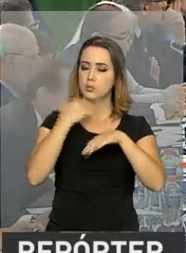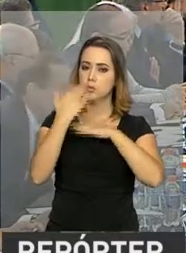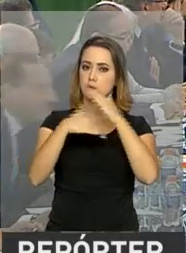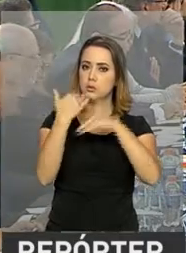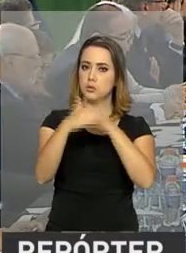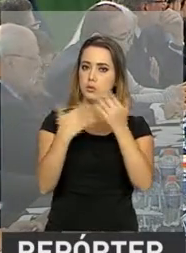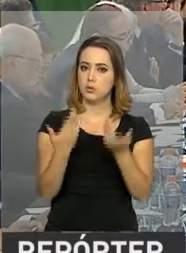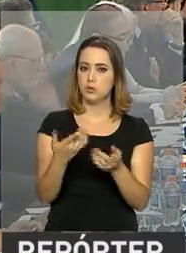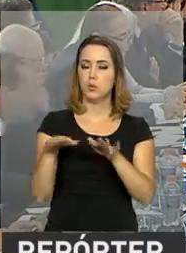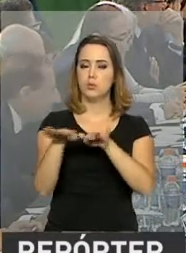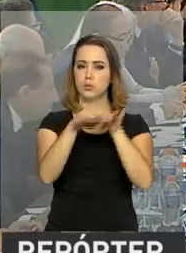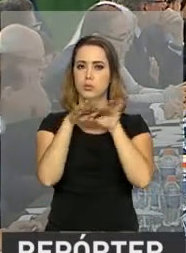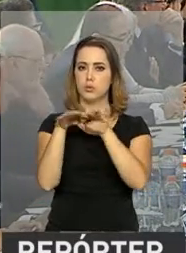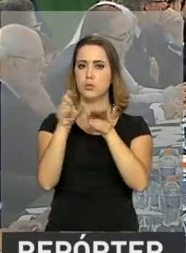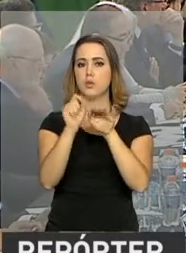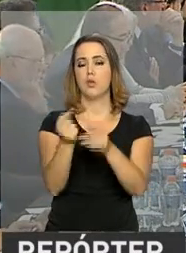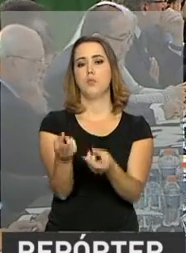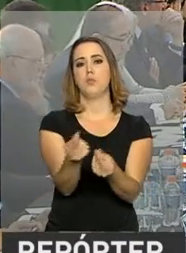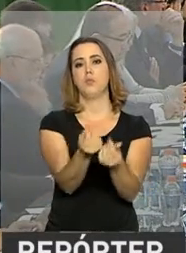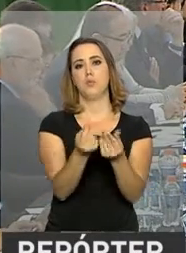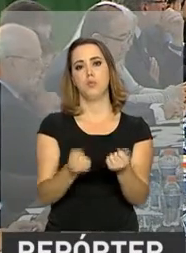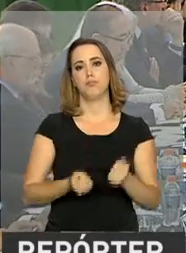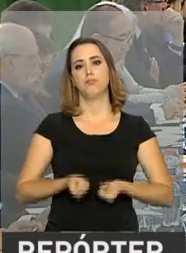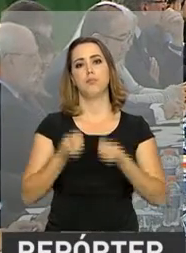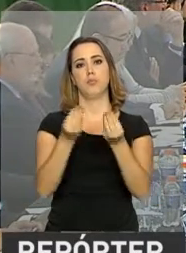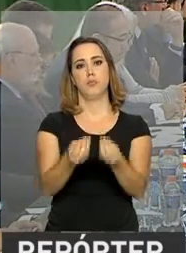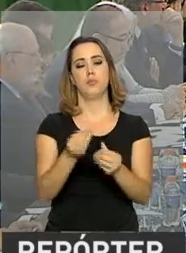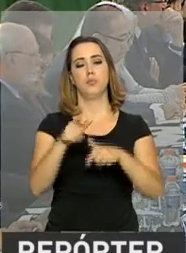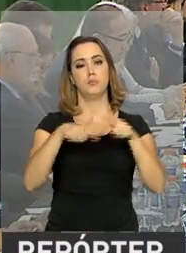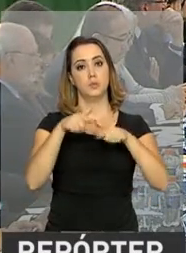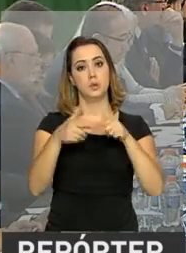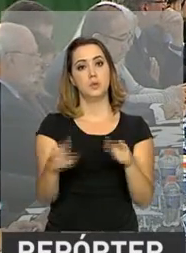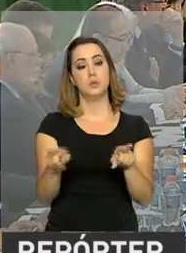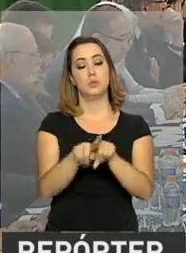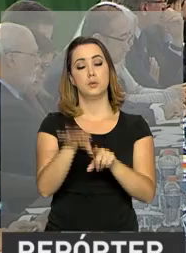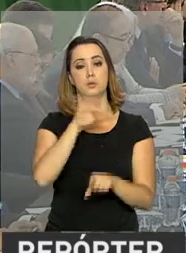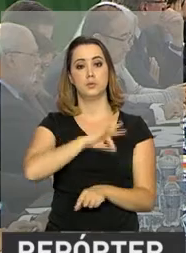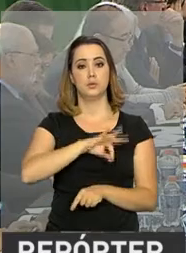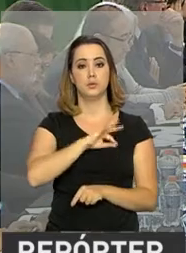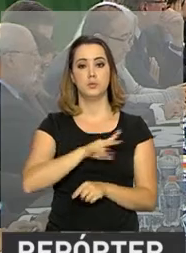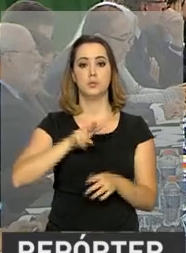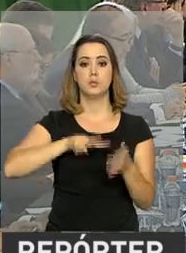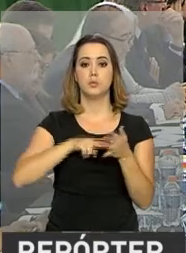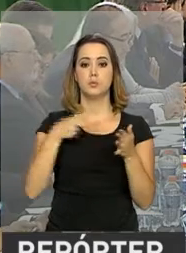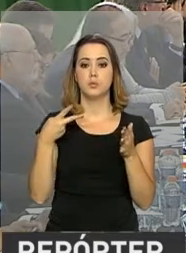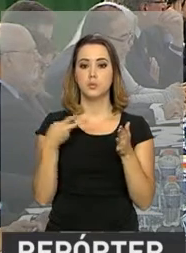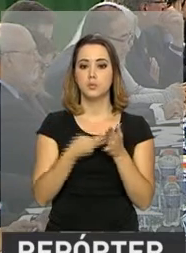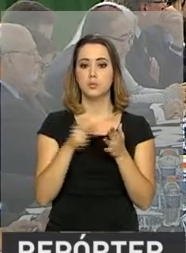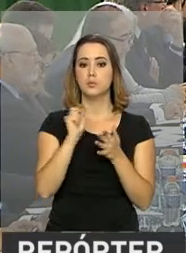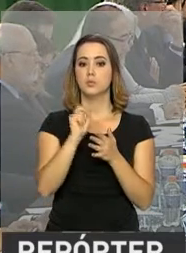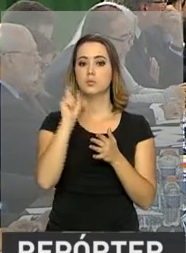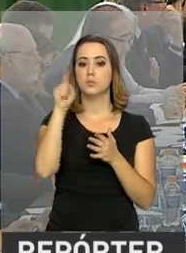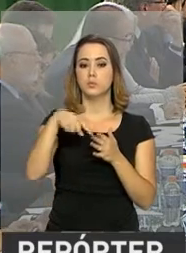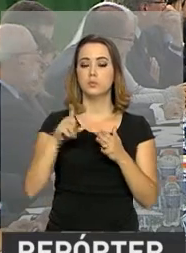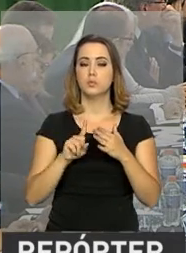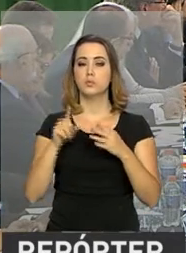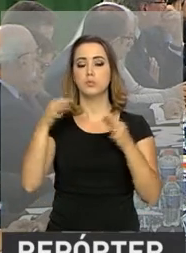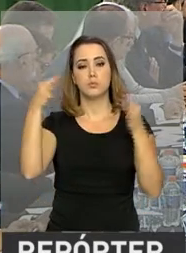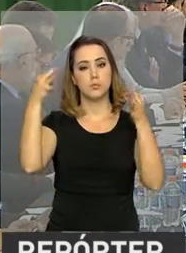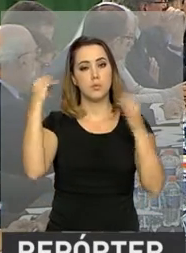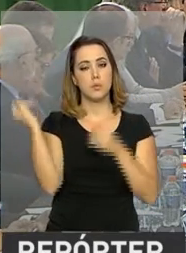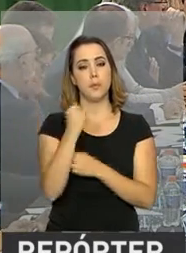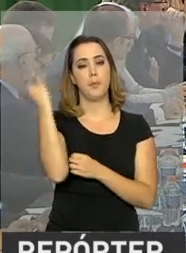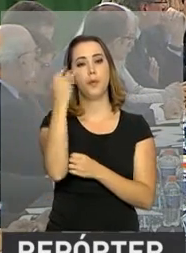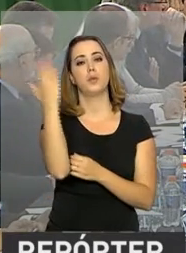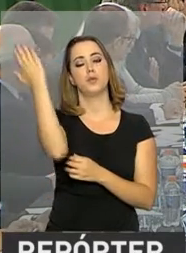sustentada, com estabilidade de preço e, assim, voltar a gerar emprego e renda. Isto é que é a questão central do Brasil